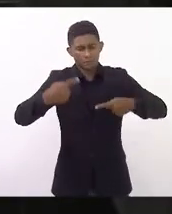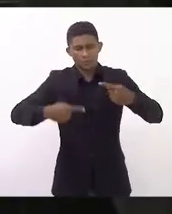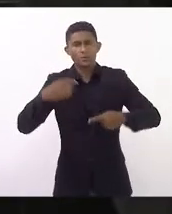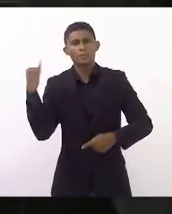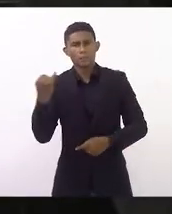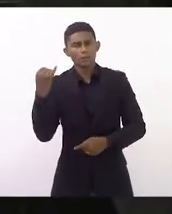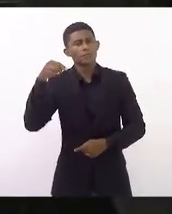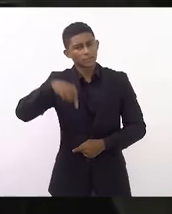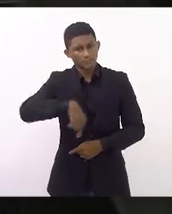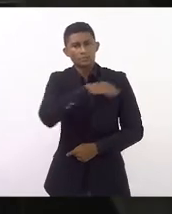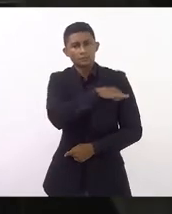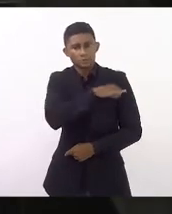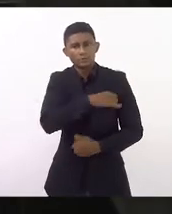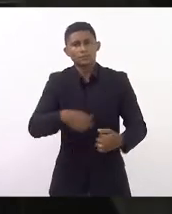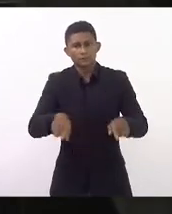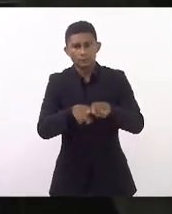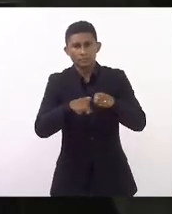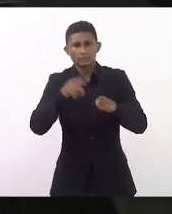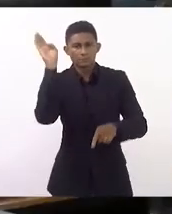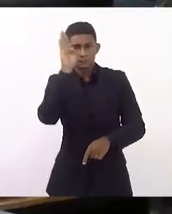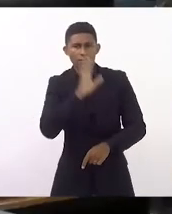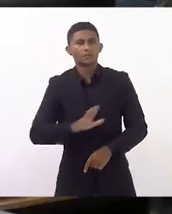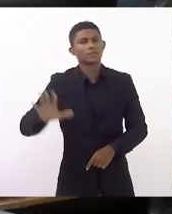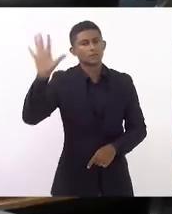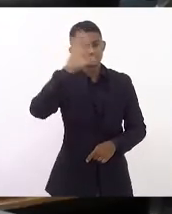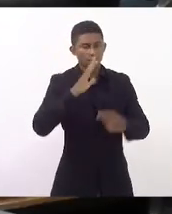para o Rio de Janeiro e para o Brasil. Muito obrigado.